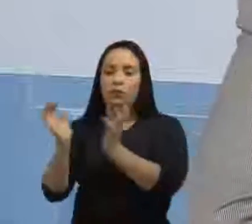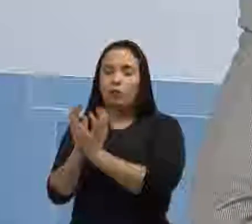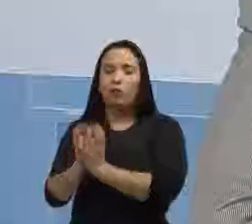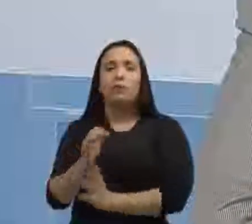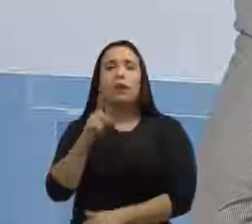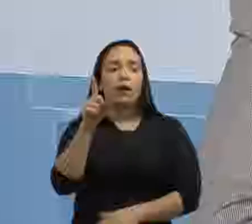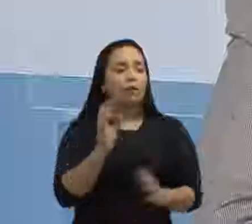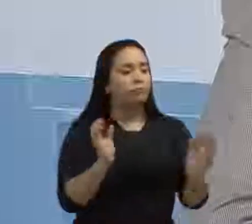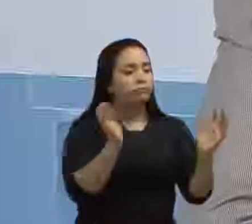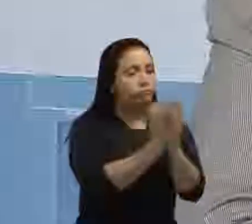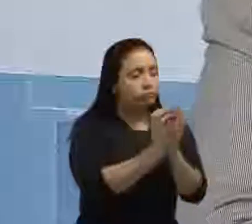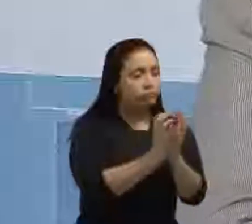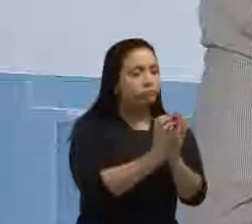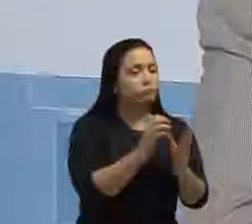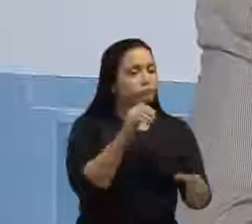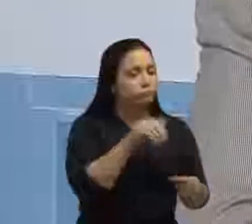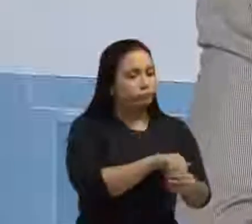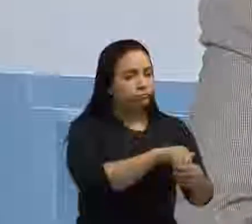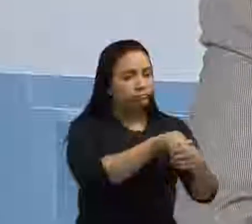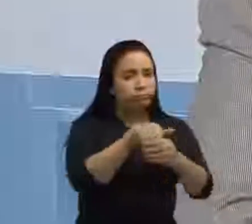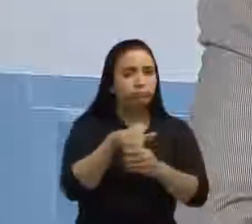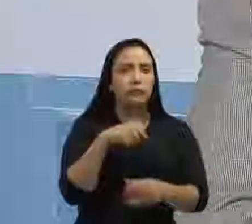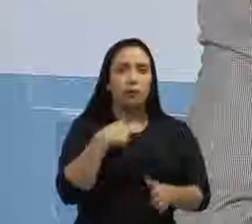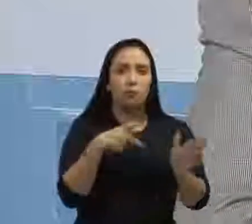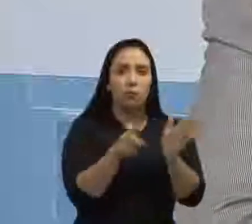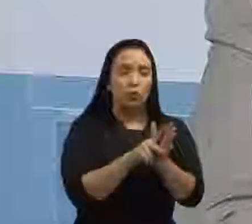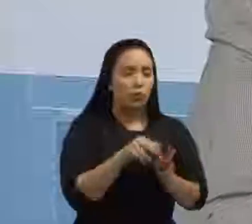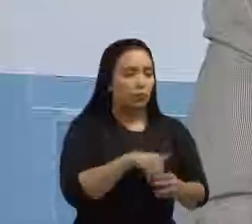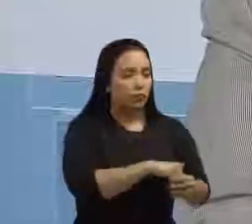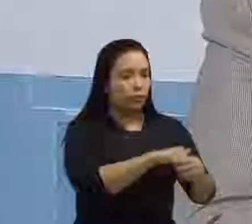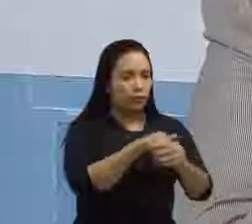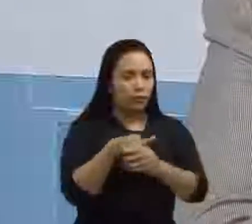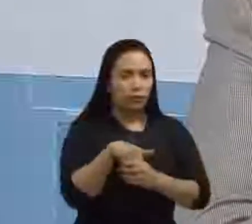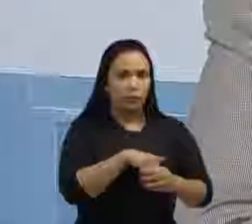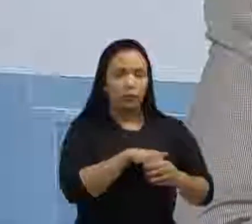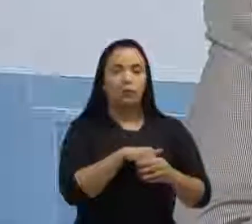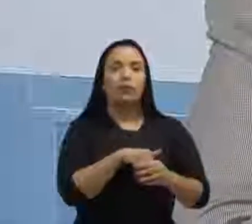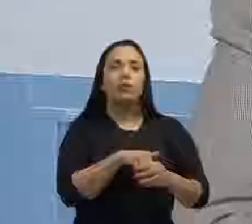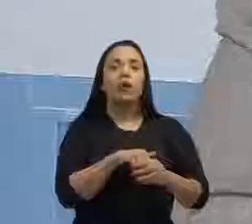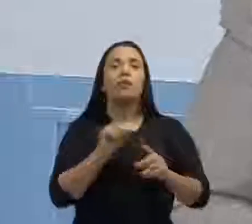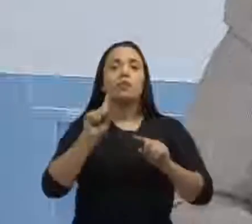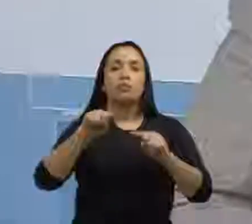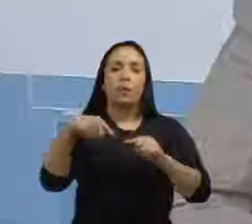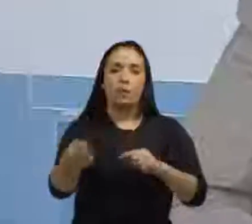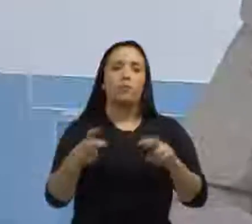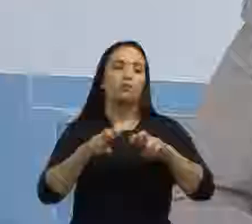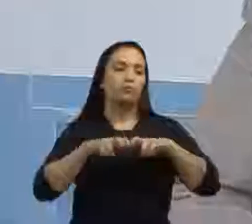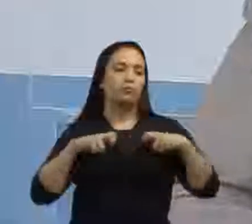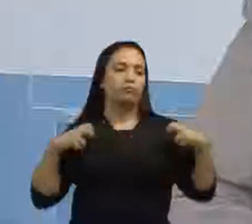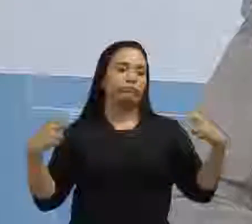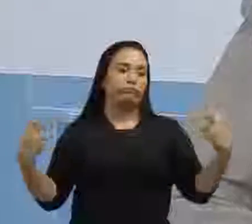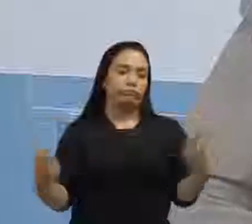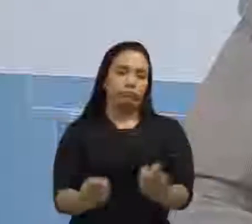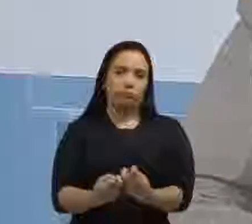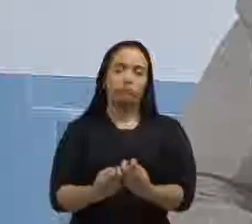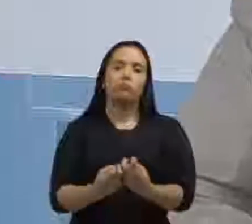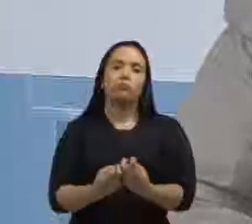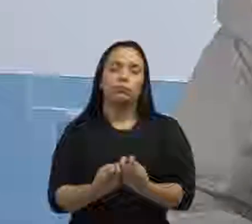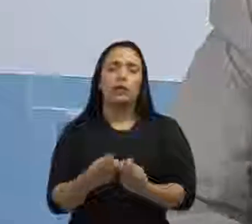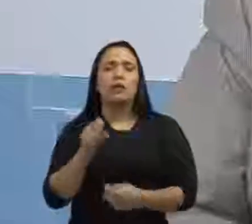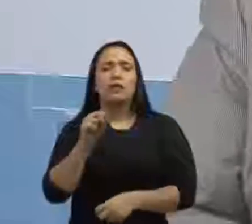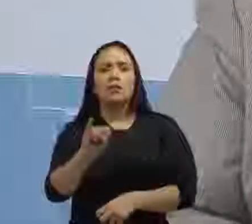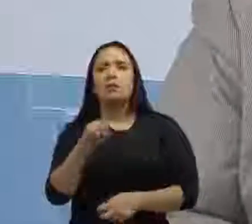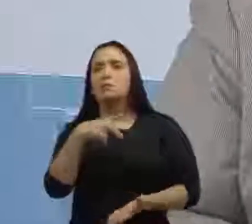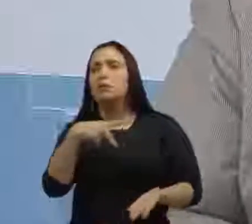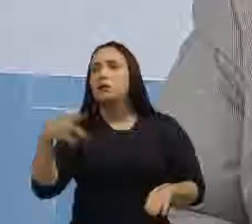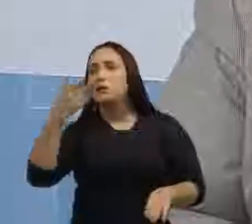menos o Luiz agora falou tudo, submeter primeiro a turma dele. A turma dele. Se não queria levar para o Supremo. Ou então um negócio dessa gravidade, não importa